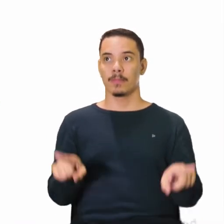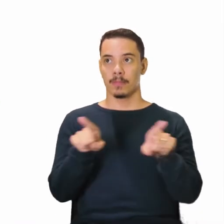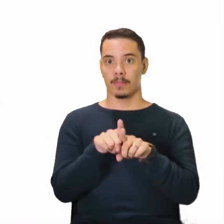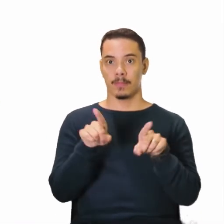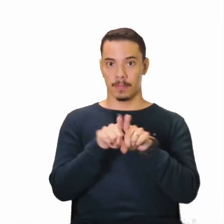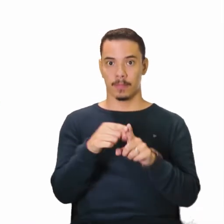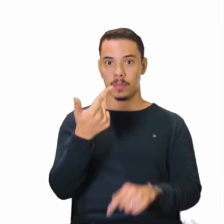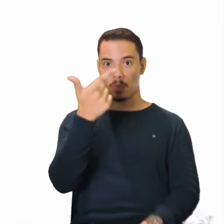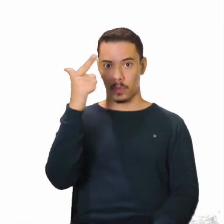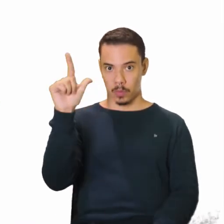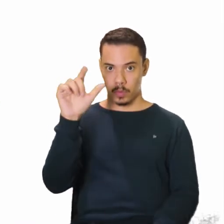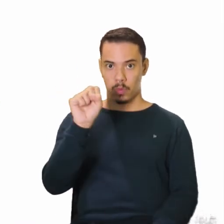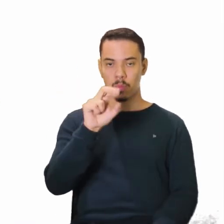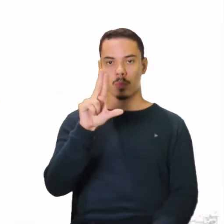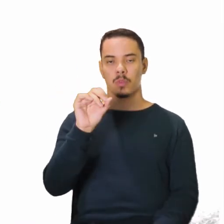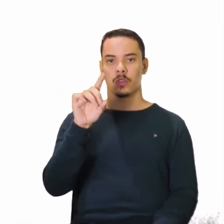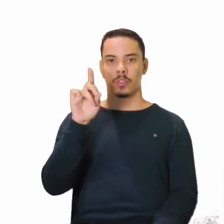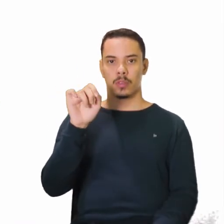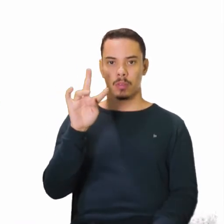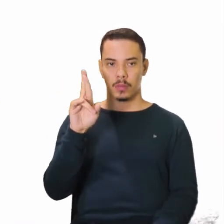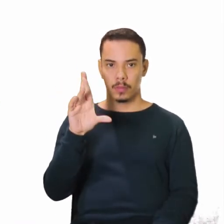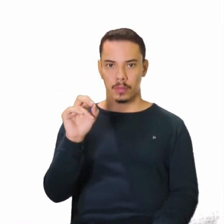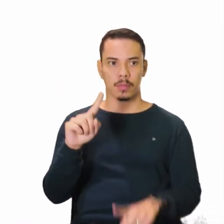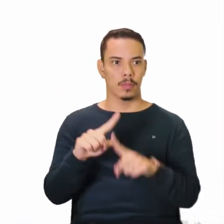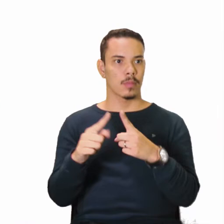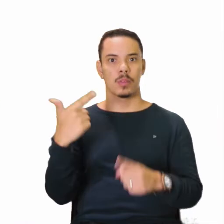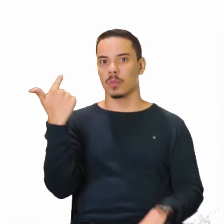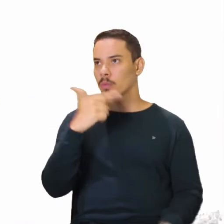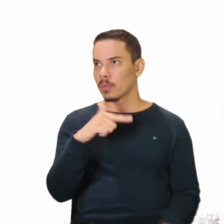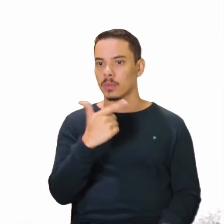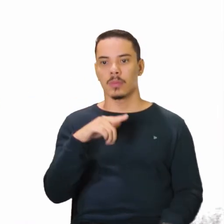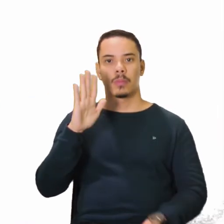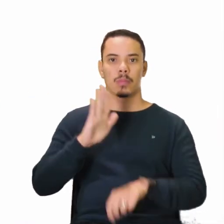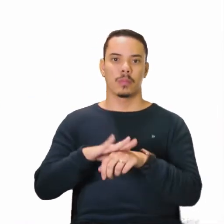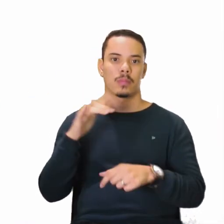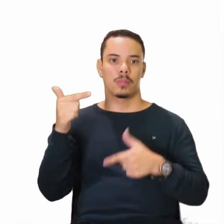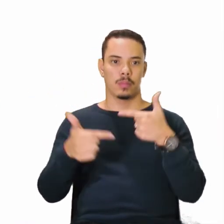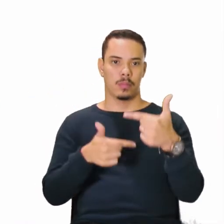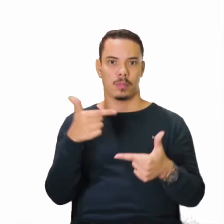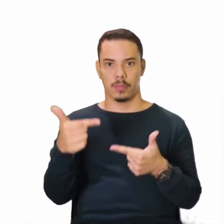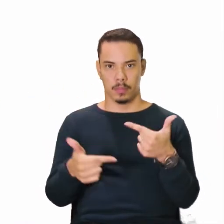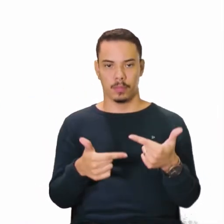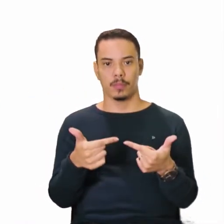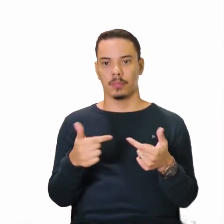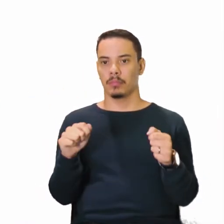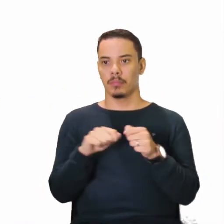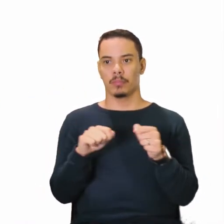oração subordinada vai ser já que não havia mais trabalho